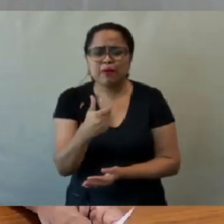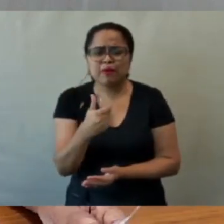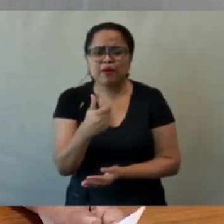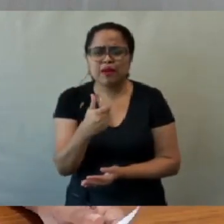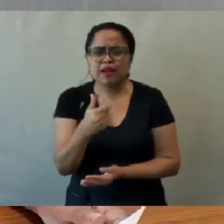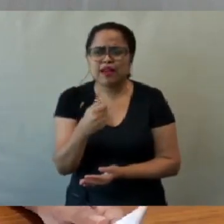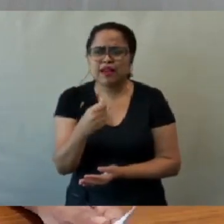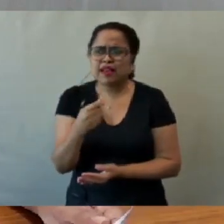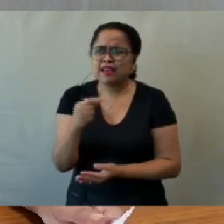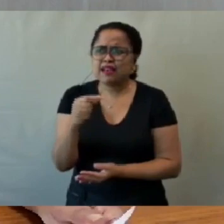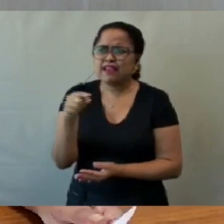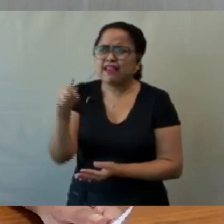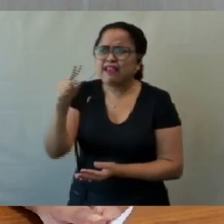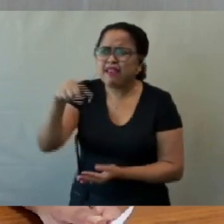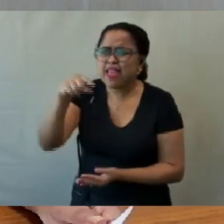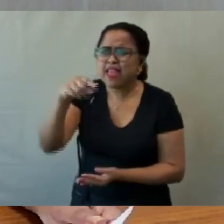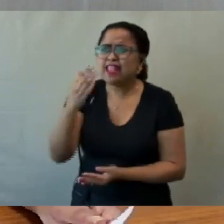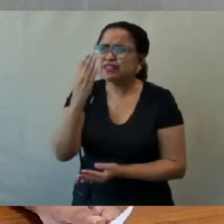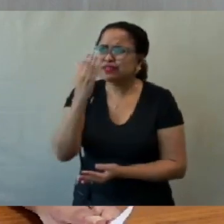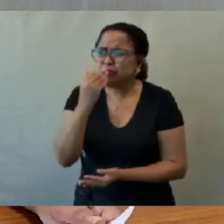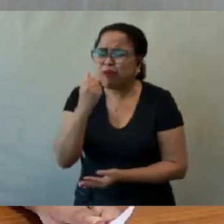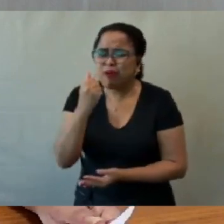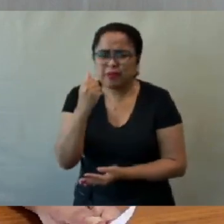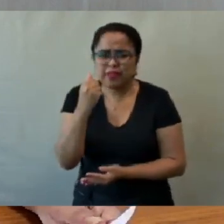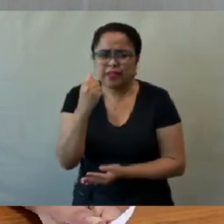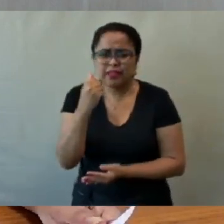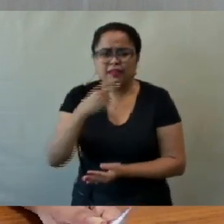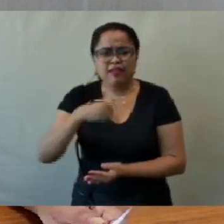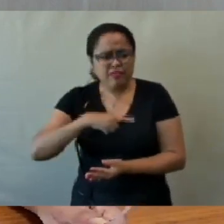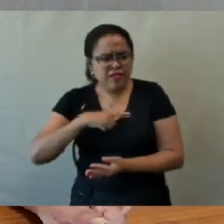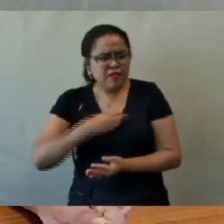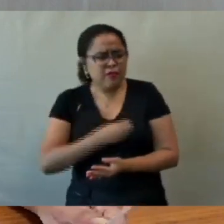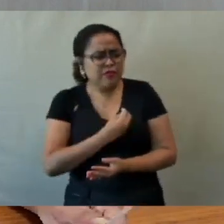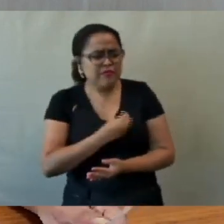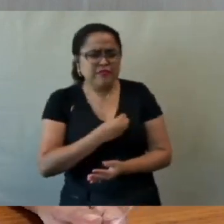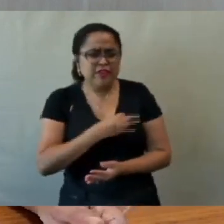Tem condições de viver com um salário desse?